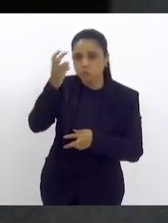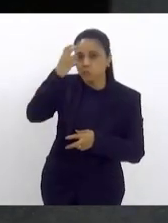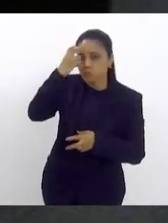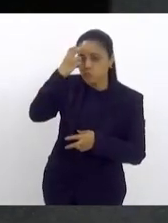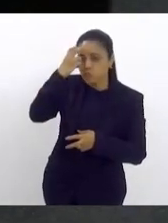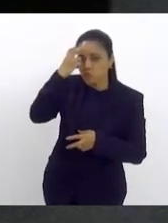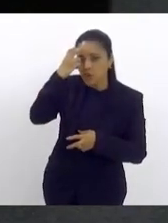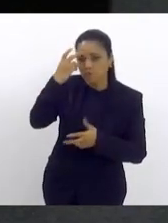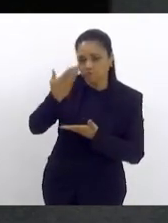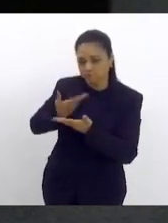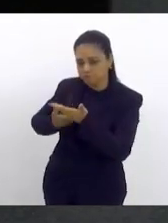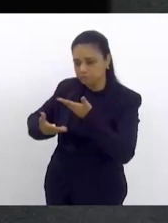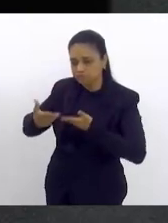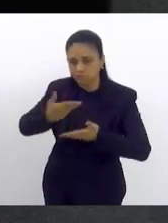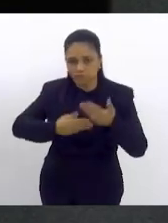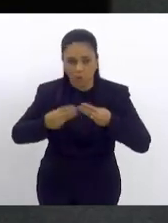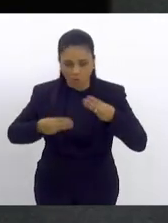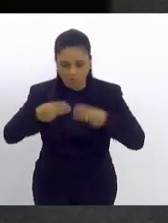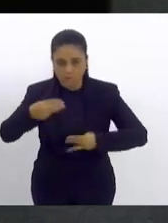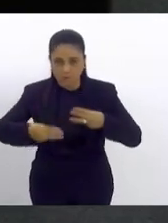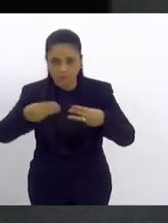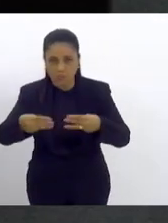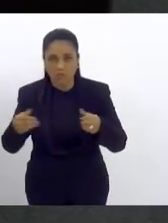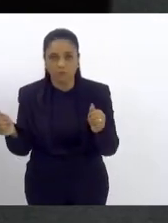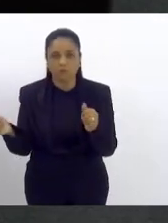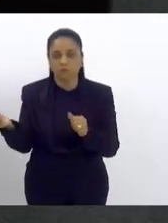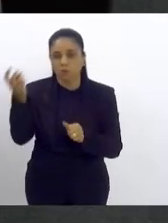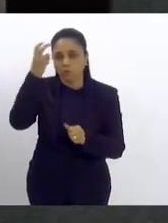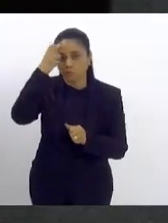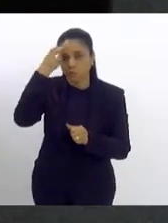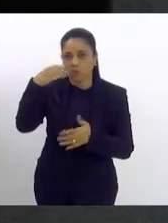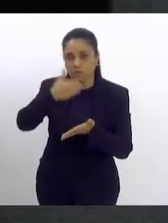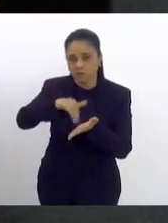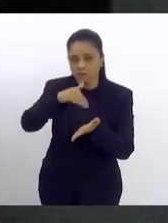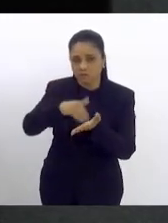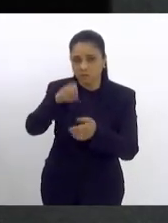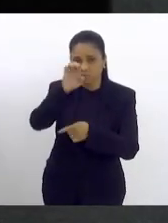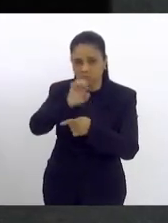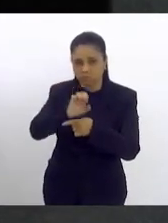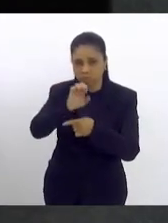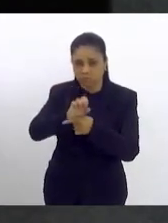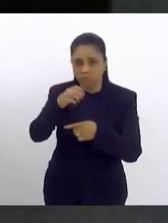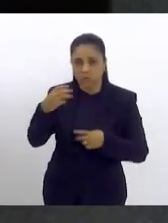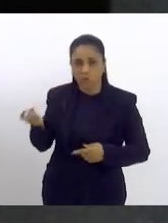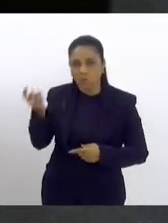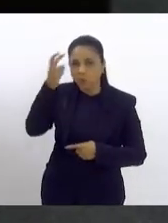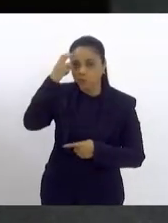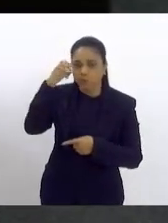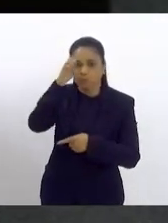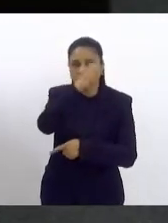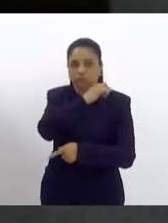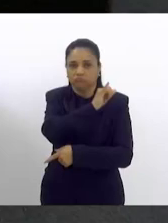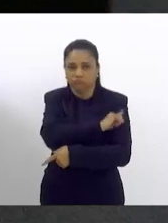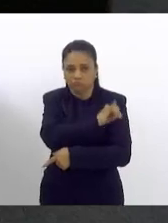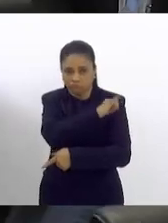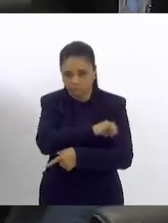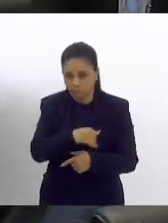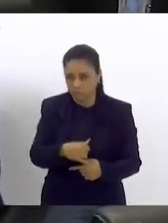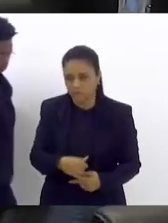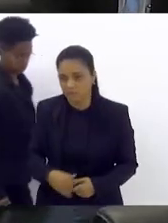interlocuções junto ao Ministério da cultura e da Secretaria de Estado de Cultura aqui do Rio de Janeiro